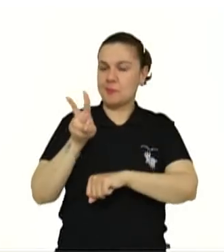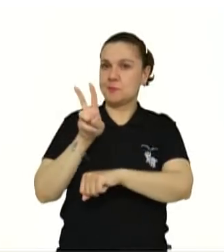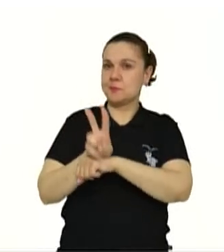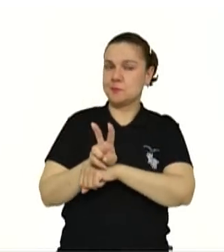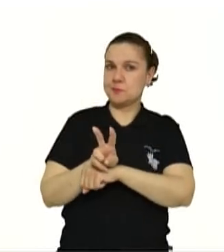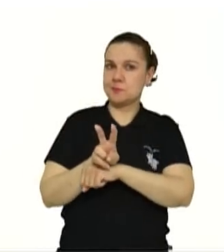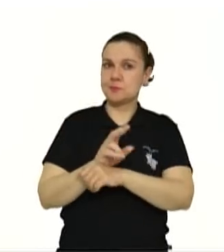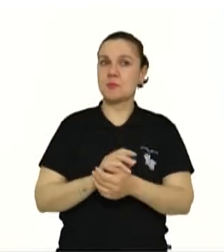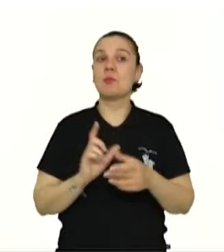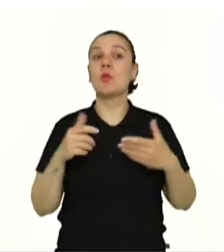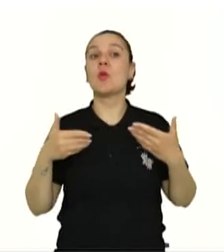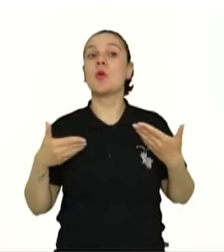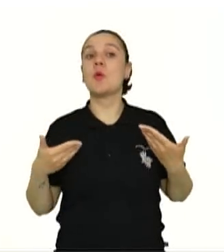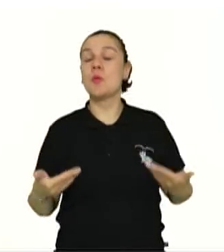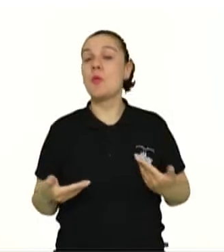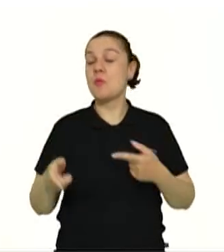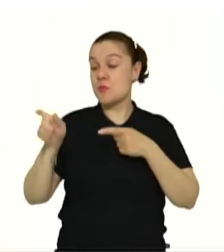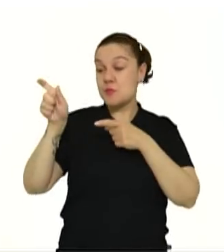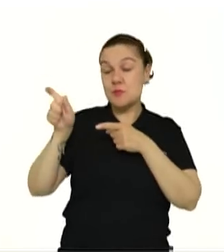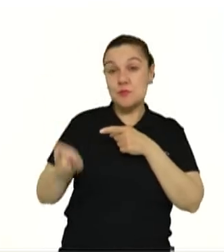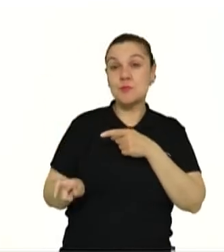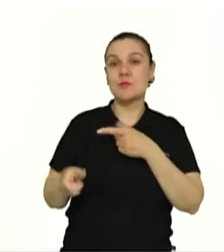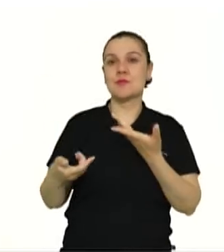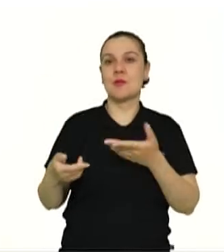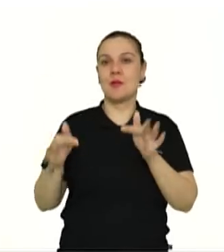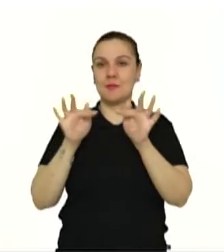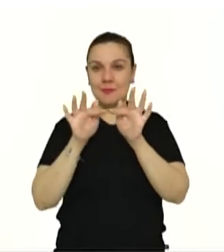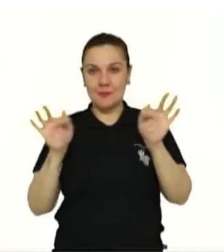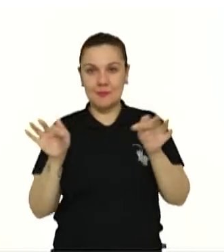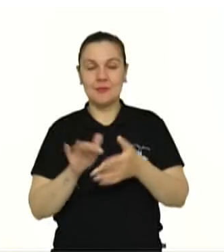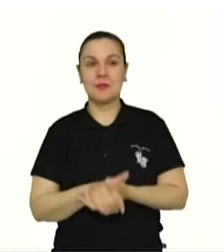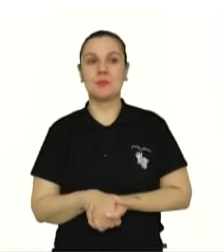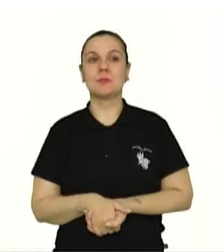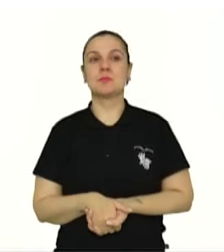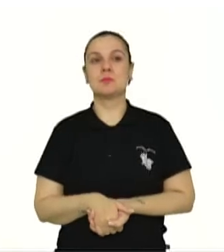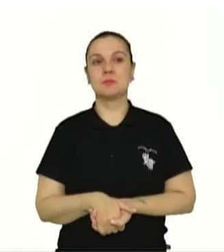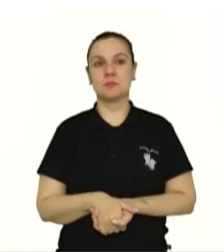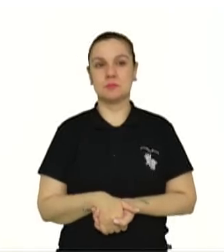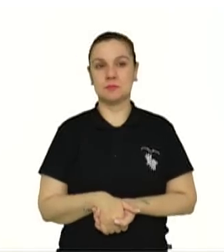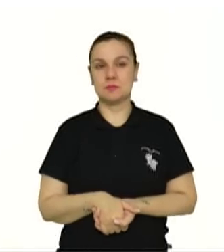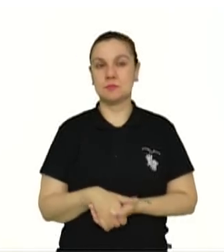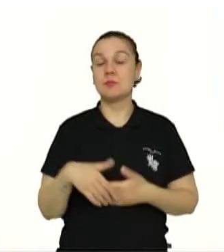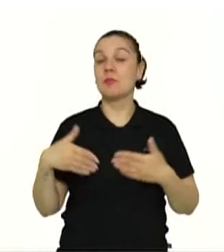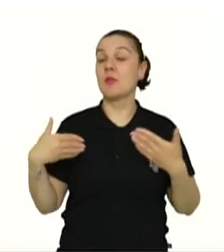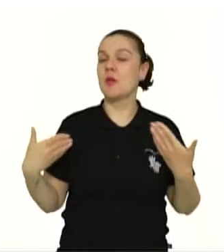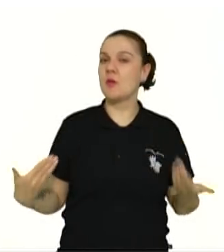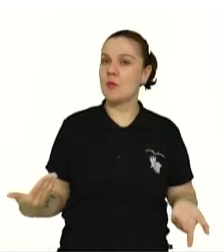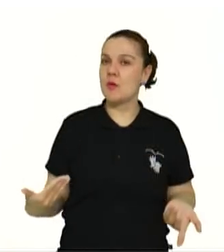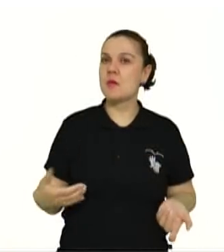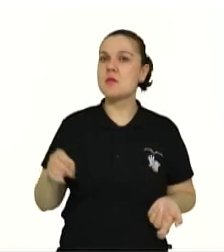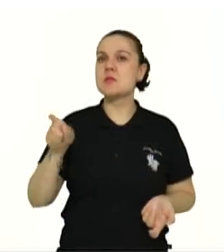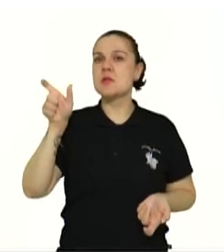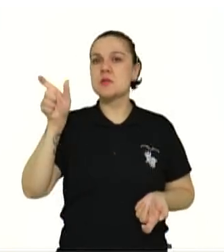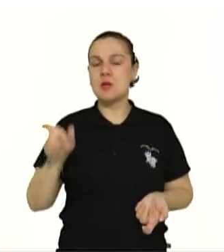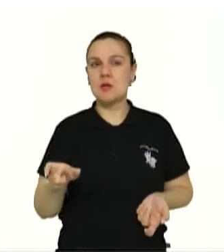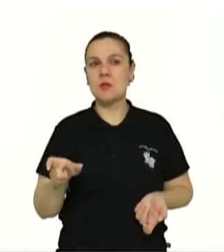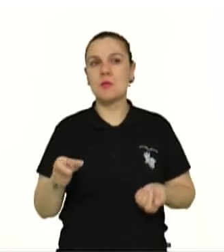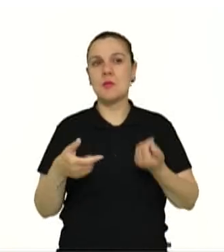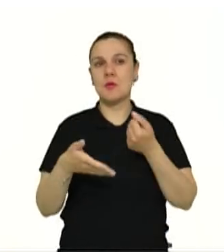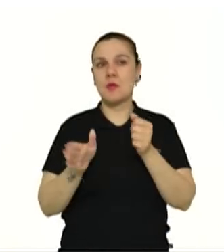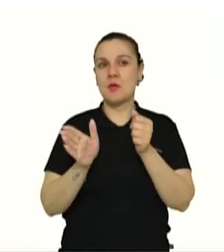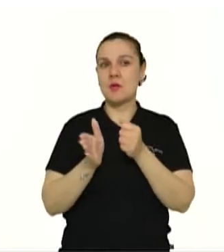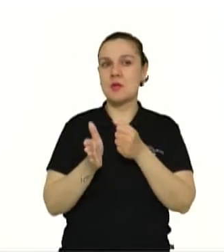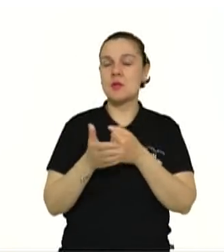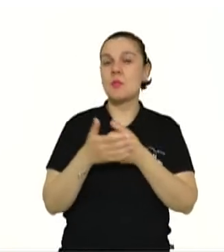preservar, né? Qual será que é o sujeito aqui, tá? O que seria aqui? Se fosse sujeito desinencial,